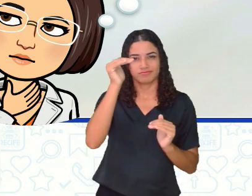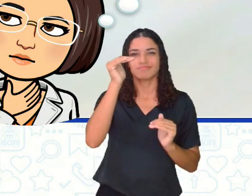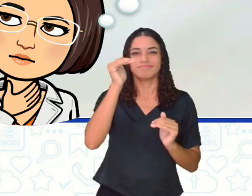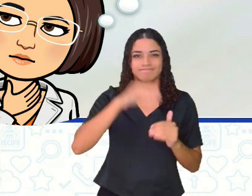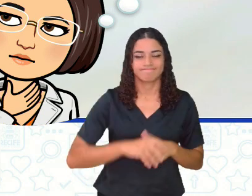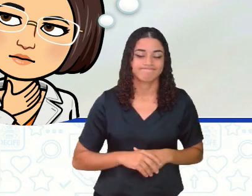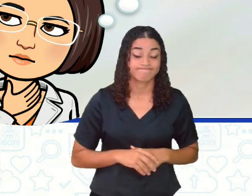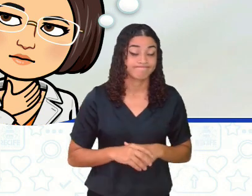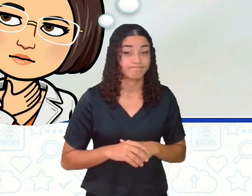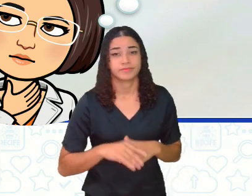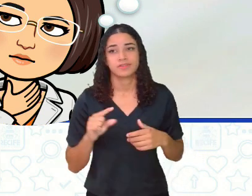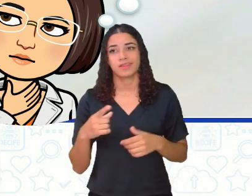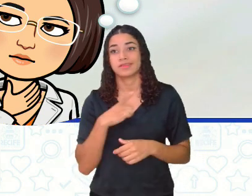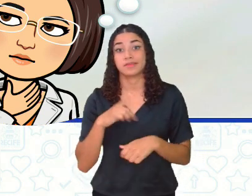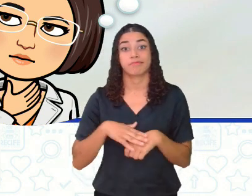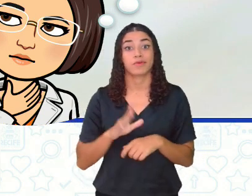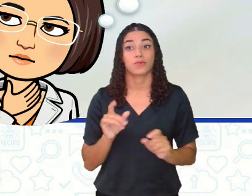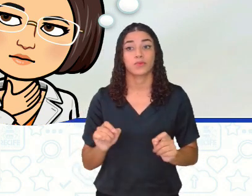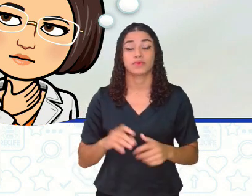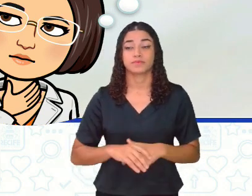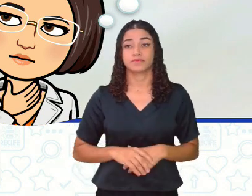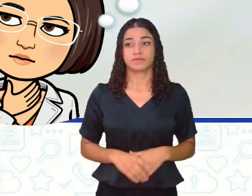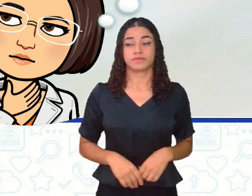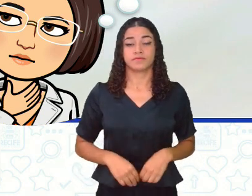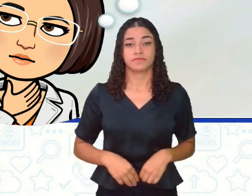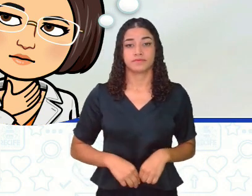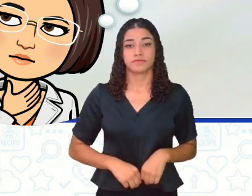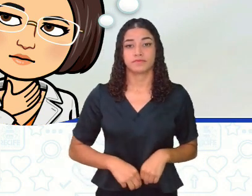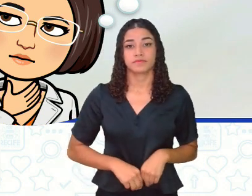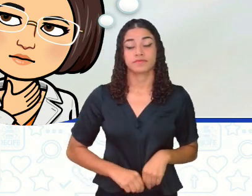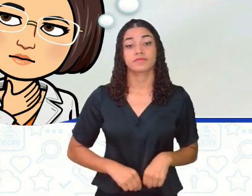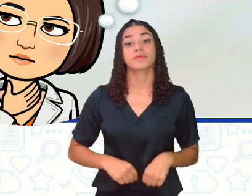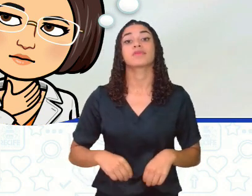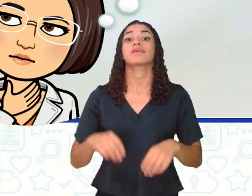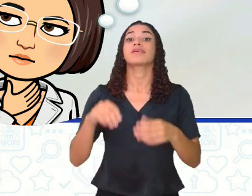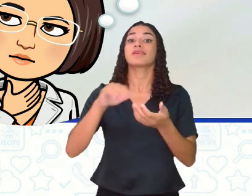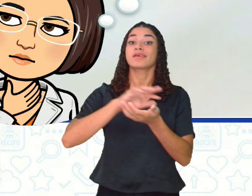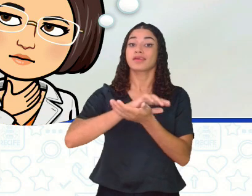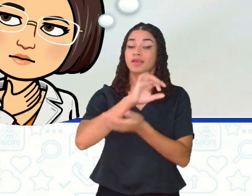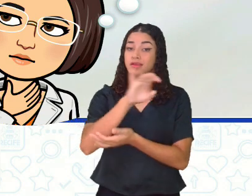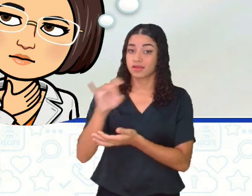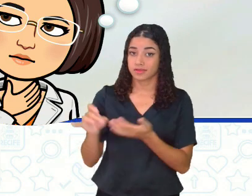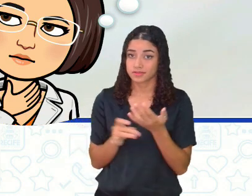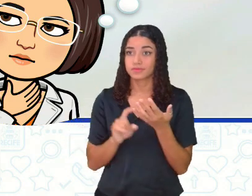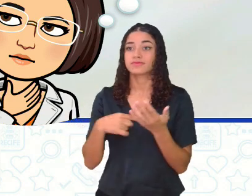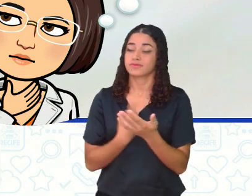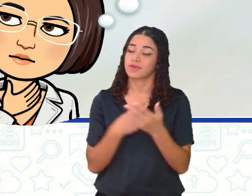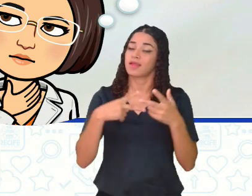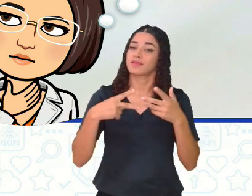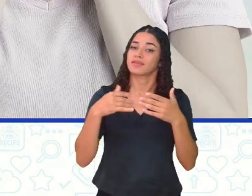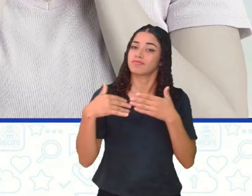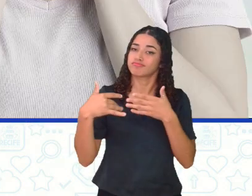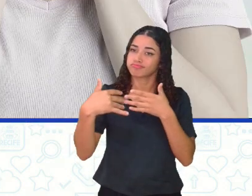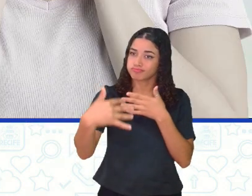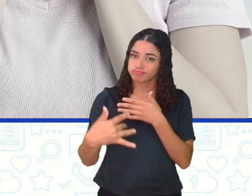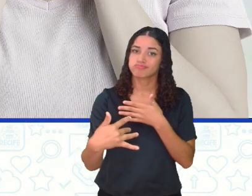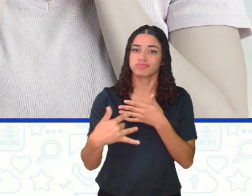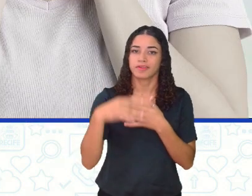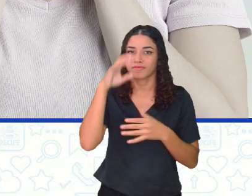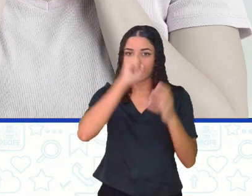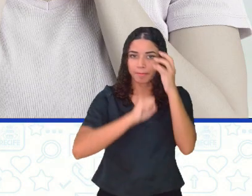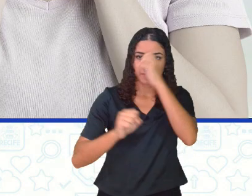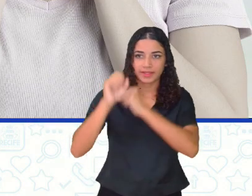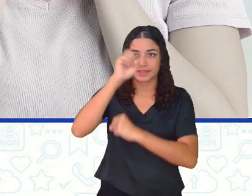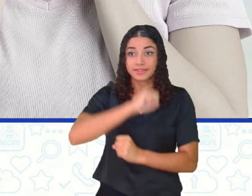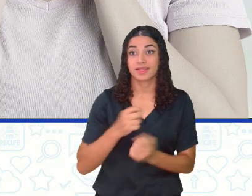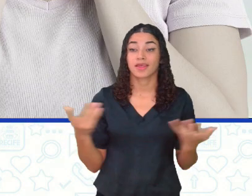aí. Mas o que é que nós temos agora? Veja que nós estamos vendo cada um daquela lista que foi apresentada no início. Agora